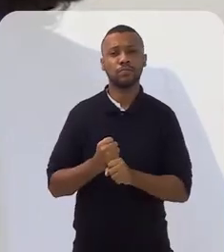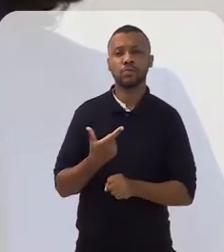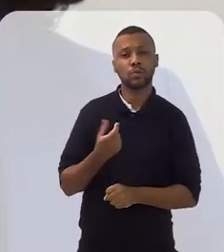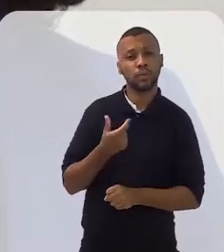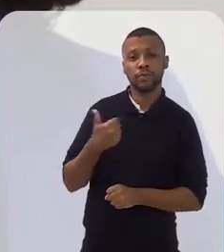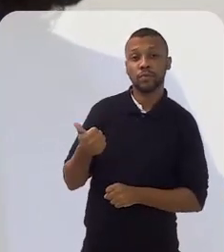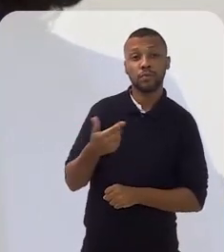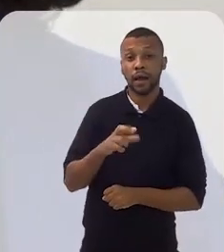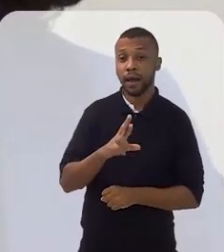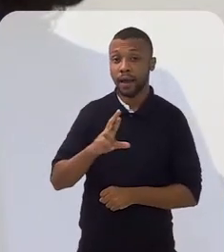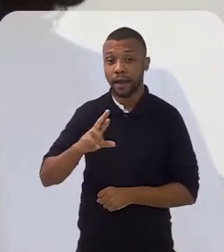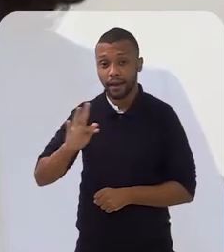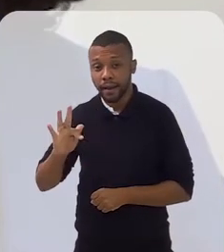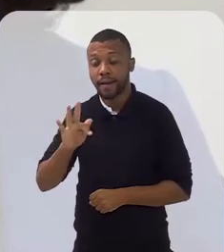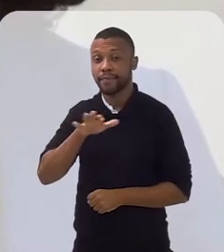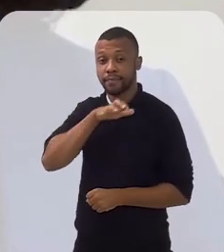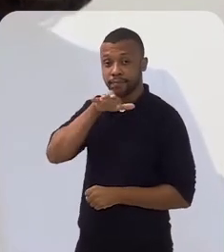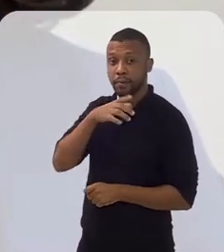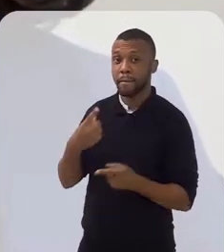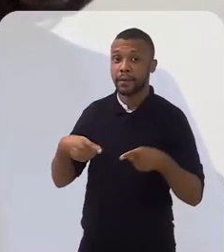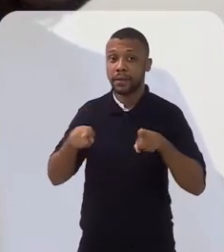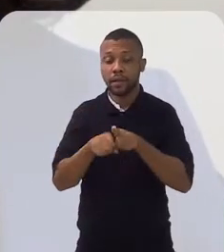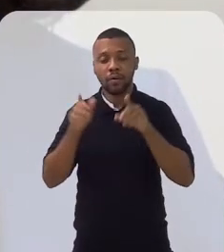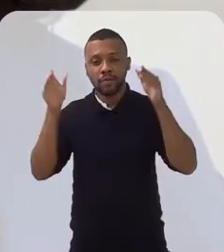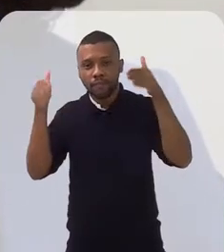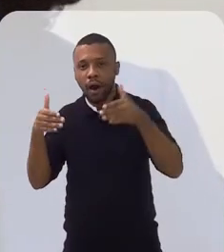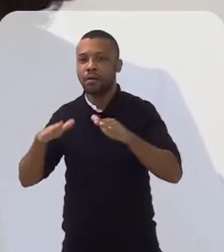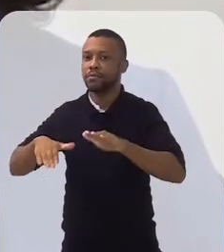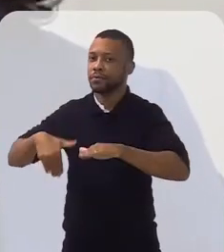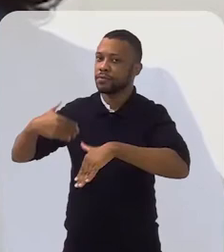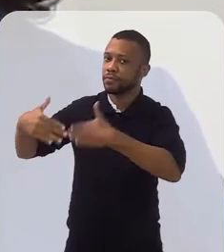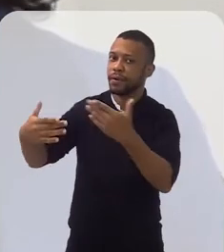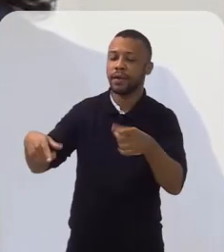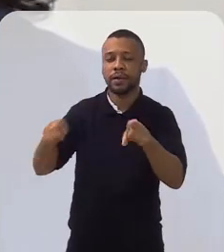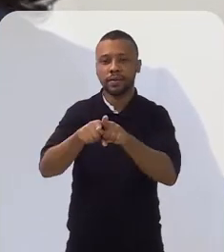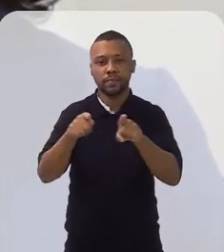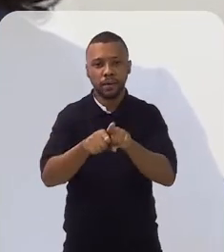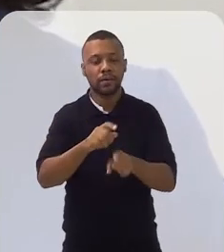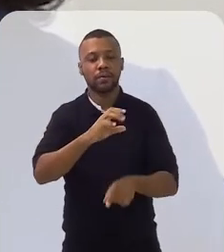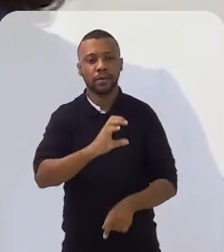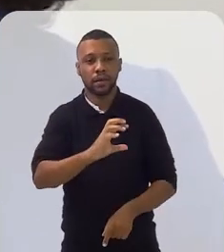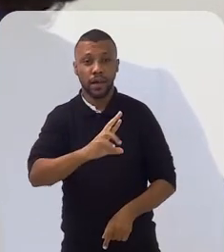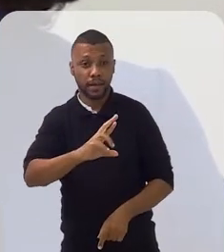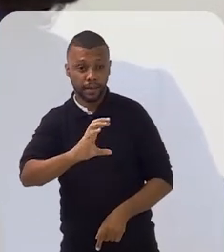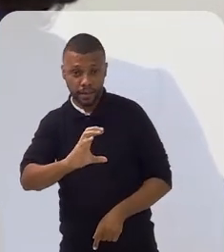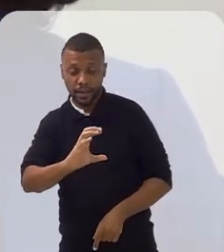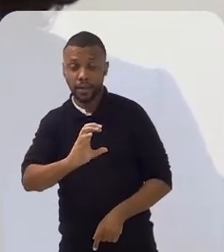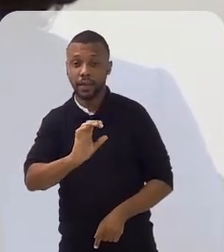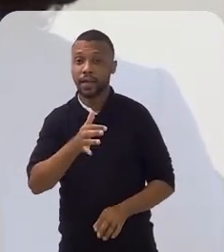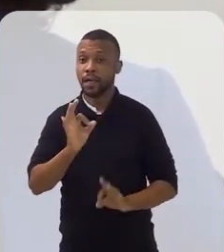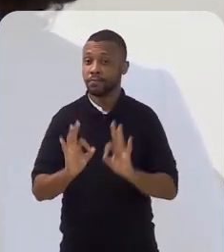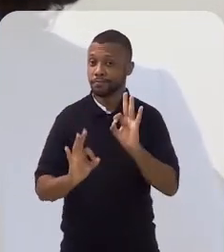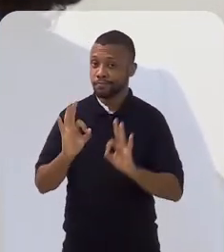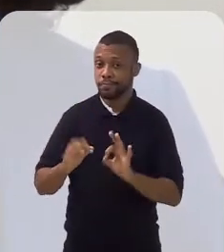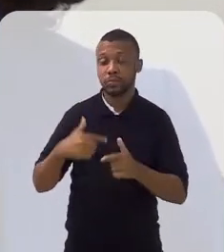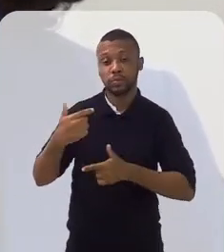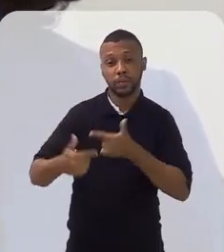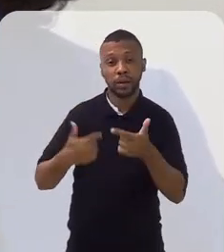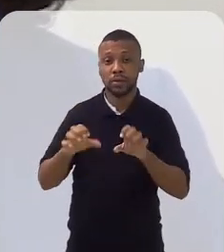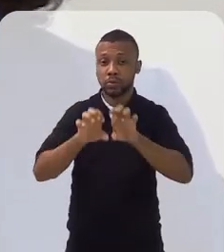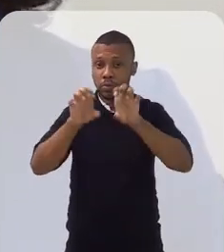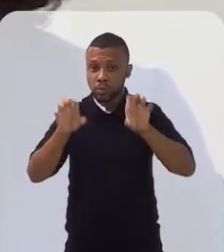Em 2021, a Receita Federal, em parceria com o Fórum de Desenvolvimento e também com o CRC, realizou um trabalho de estruturação